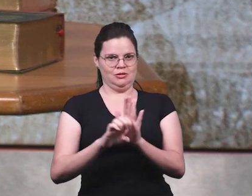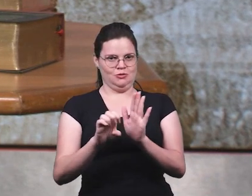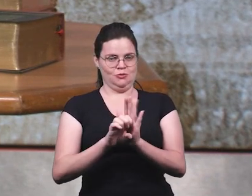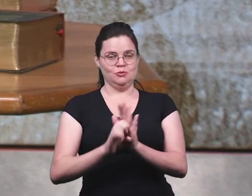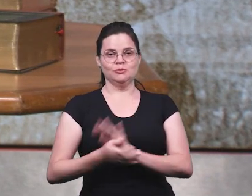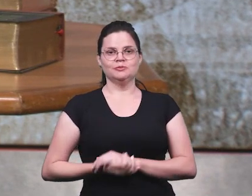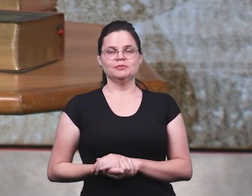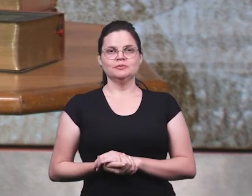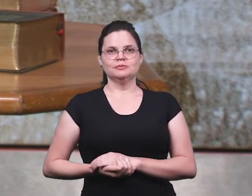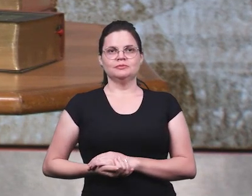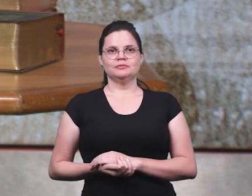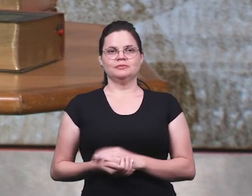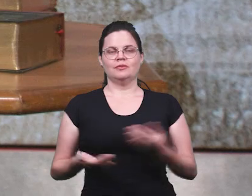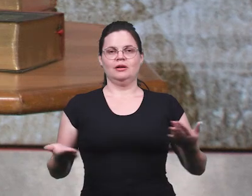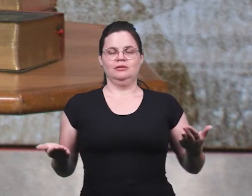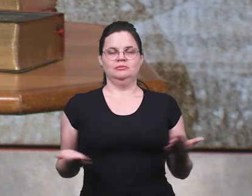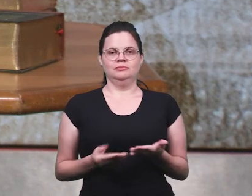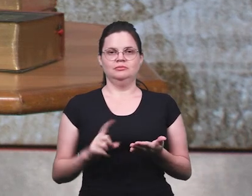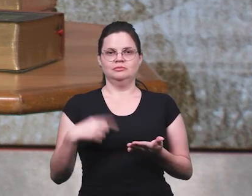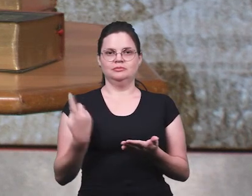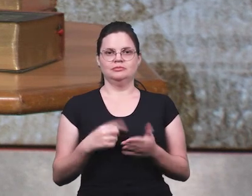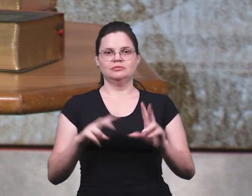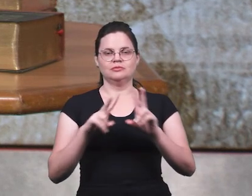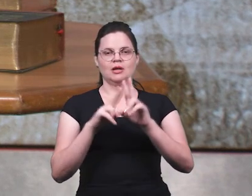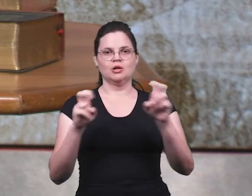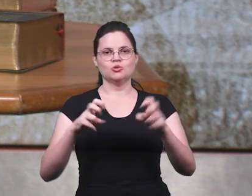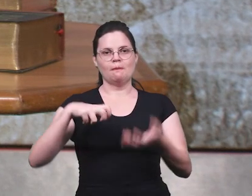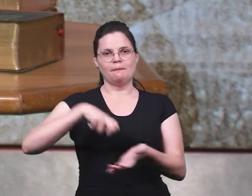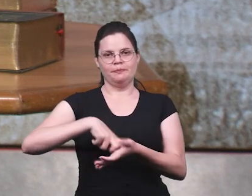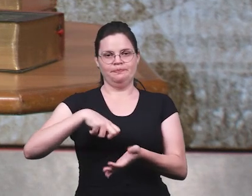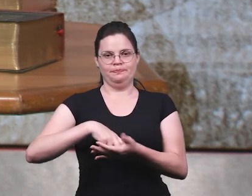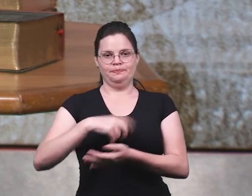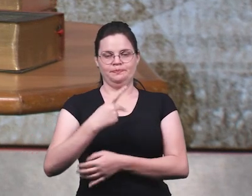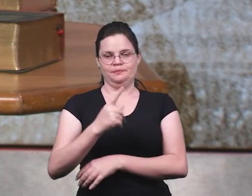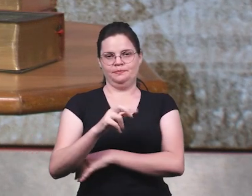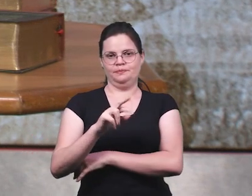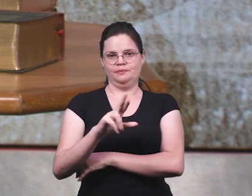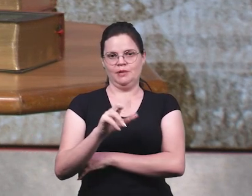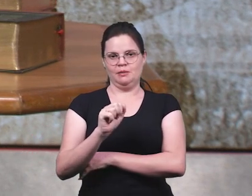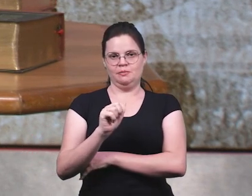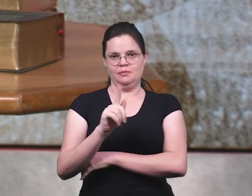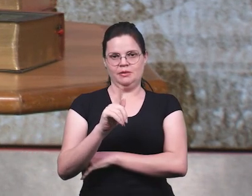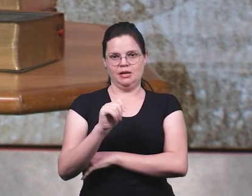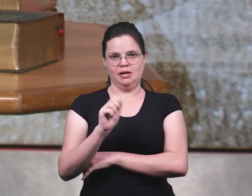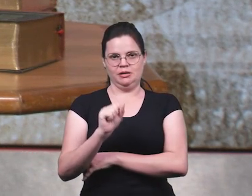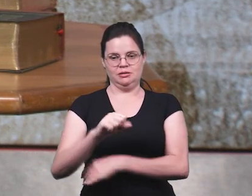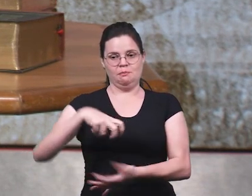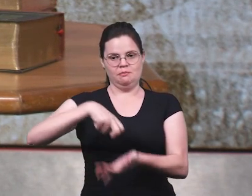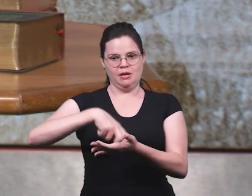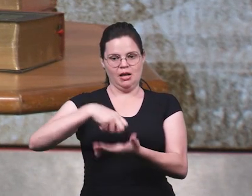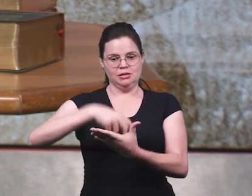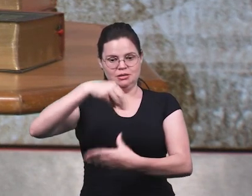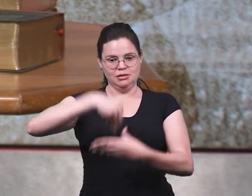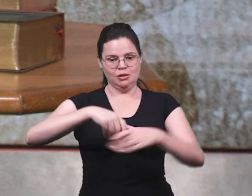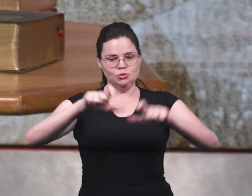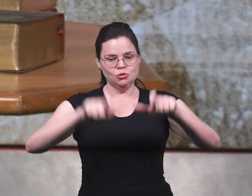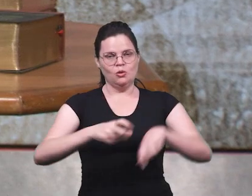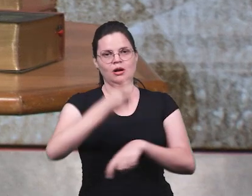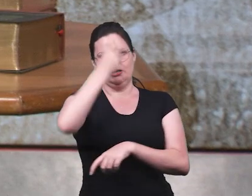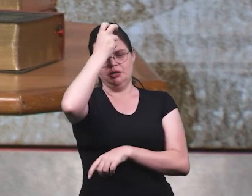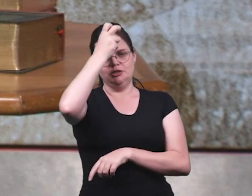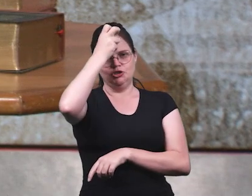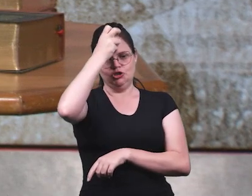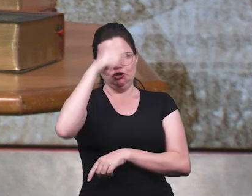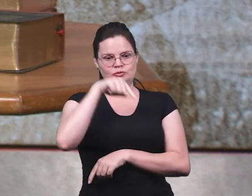estamos no episódio das pragas que o Senhor enviou para o Egito, para